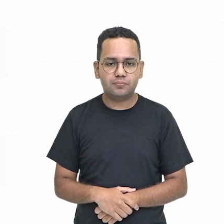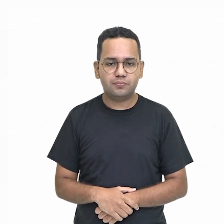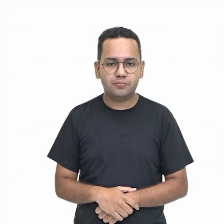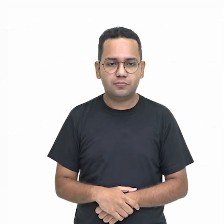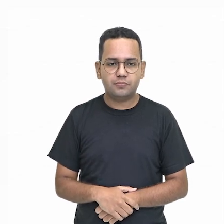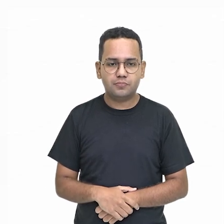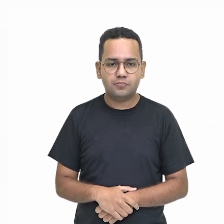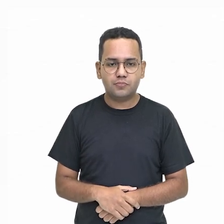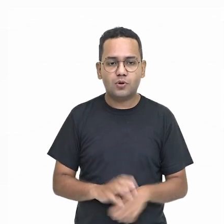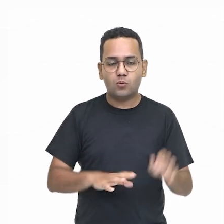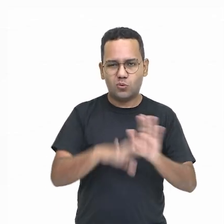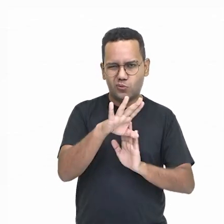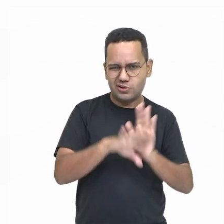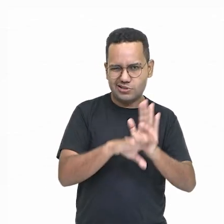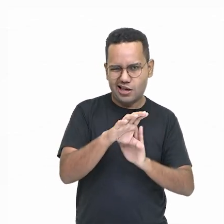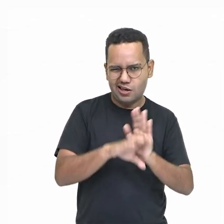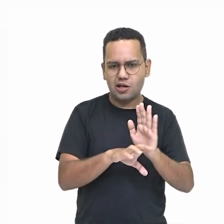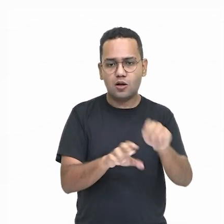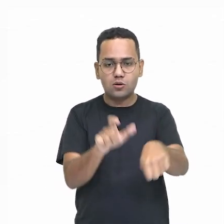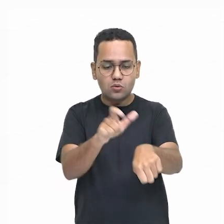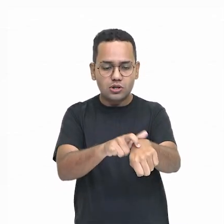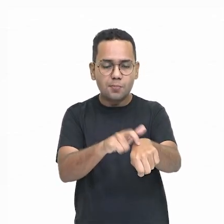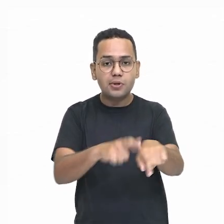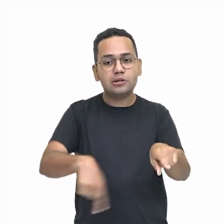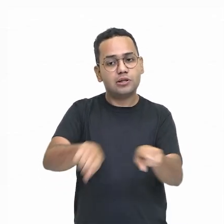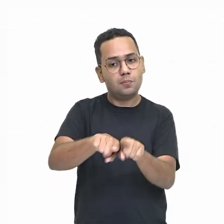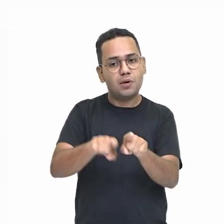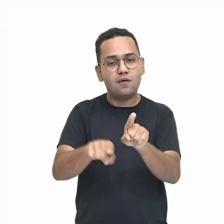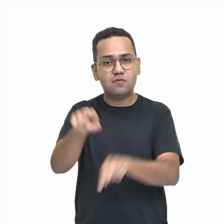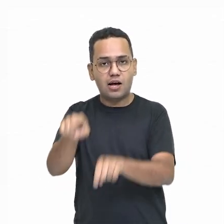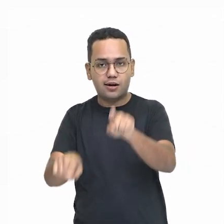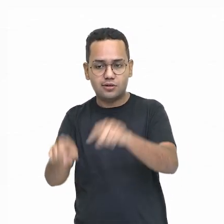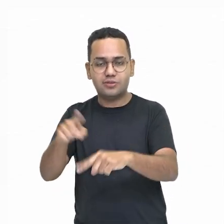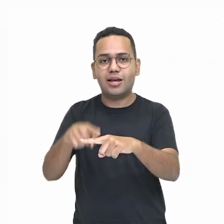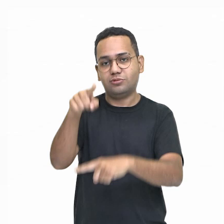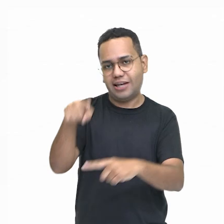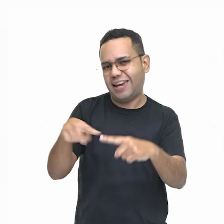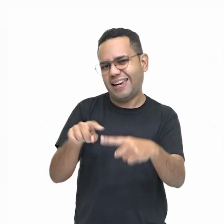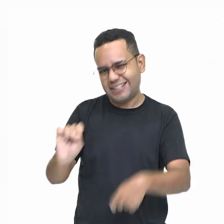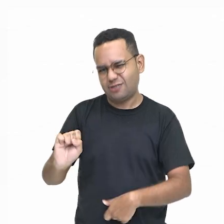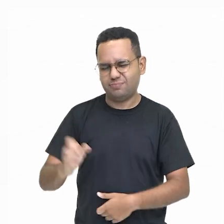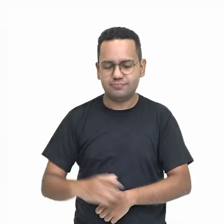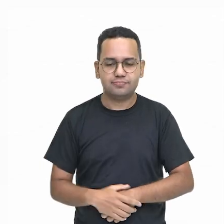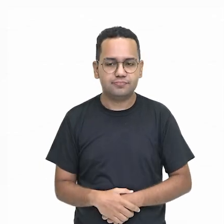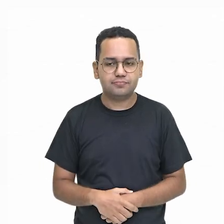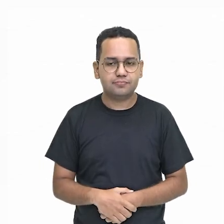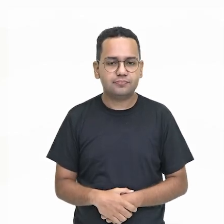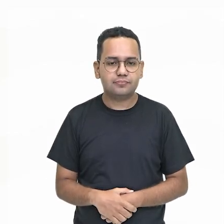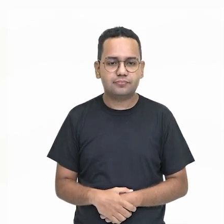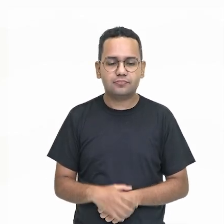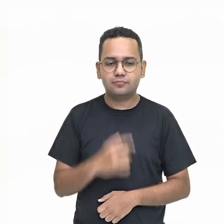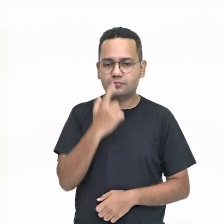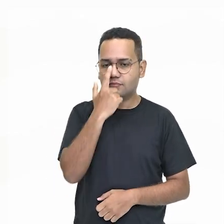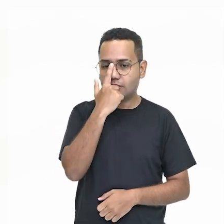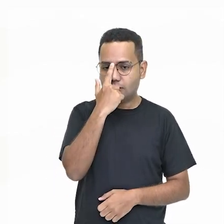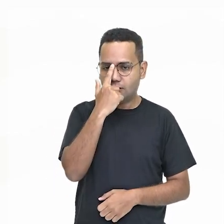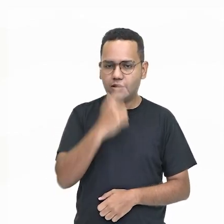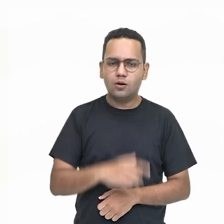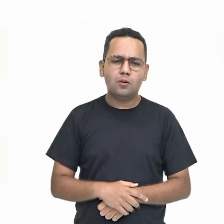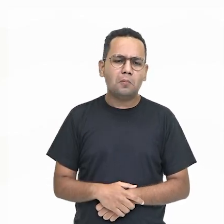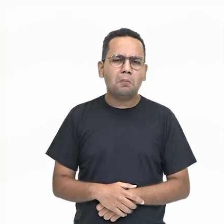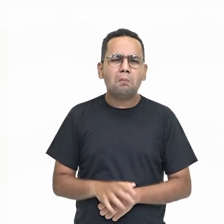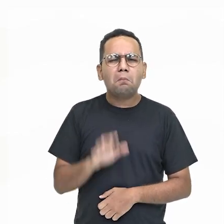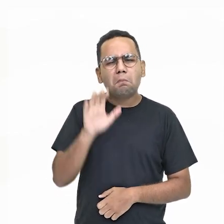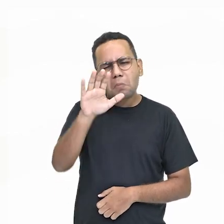Observe aí pessoal definição de tempo e variação do tempo tem uma definição muito